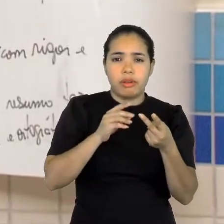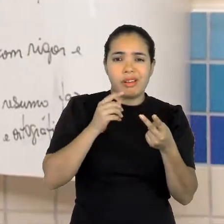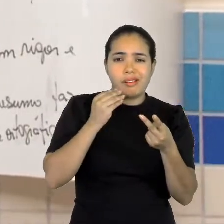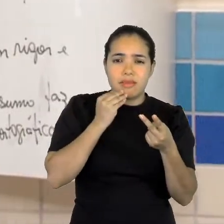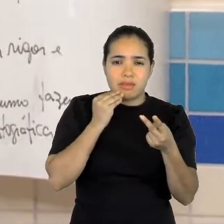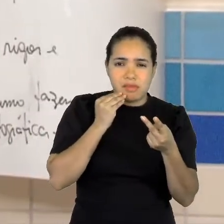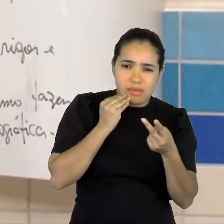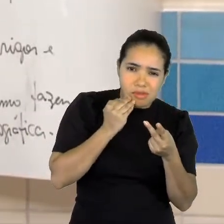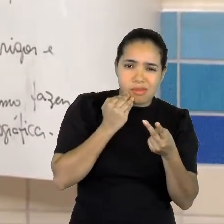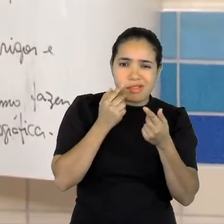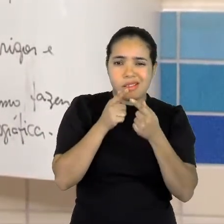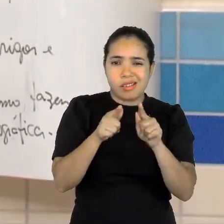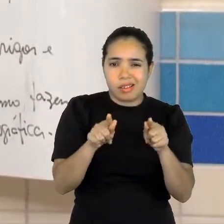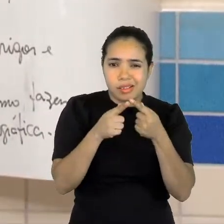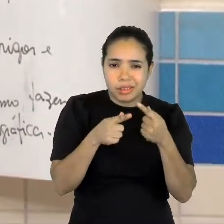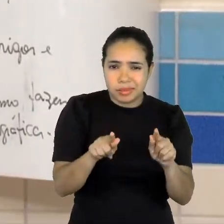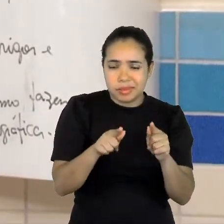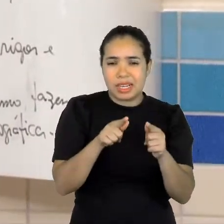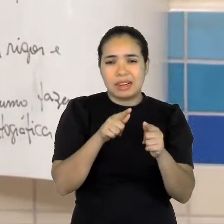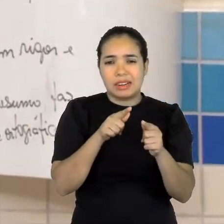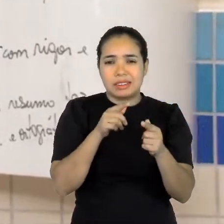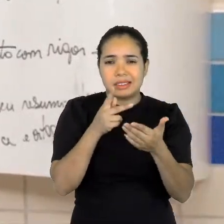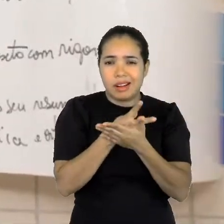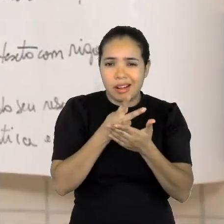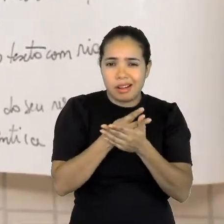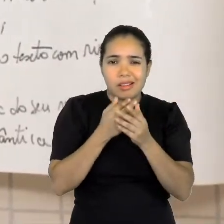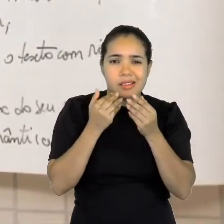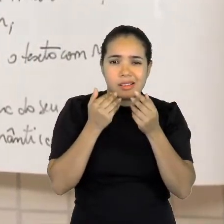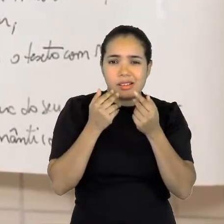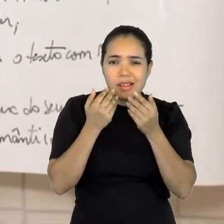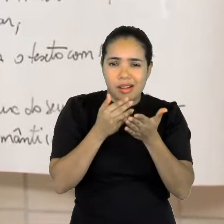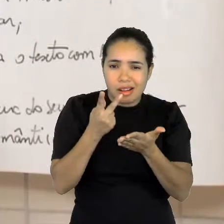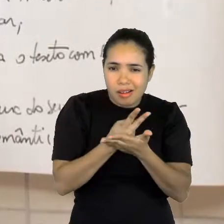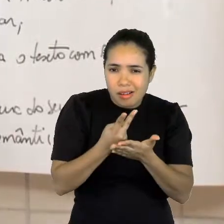nem erros semânticos. Você deve fazer